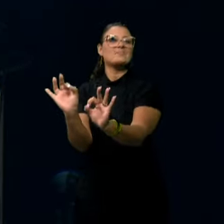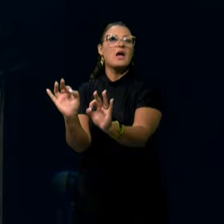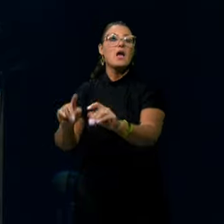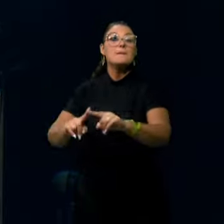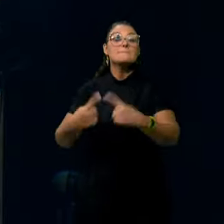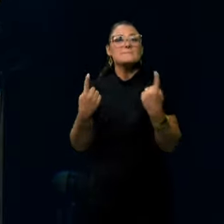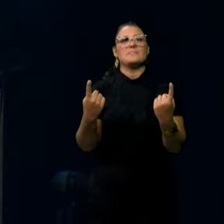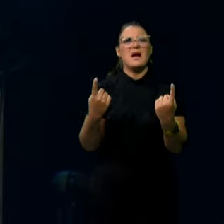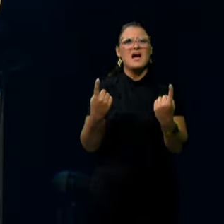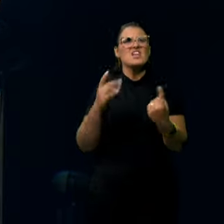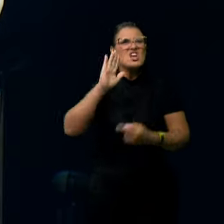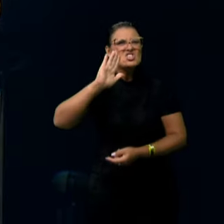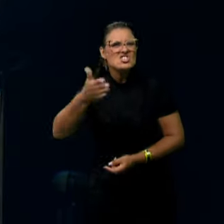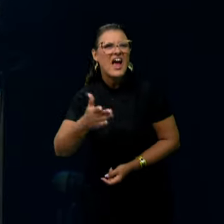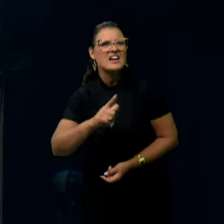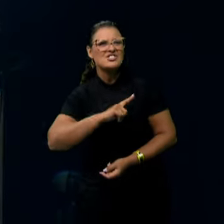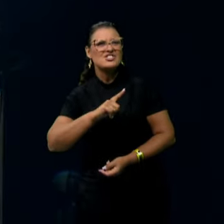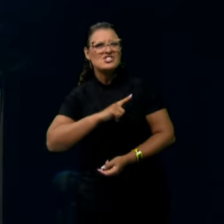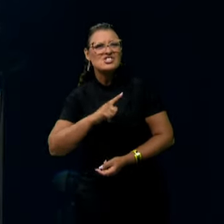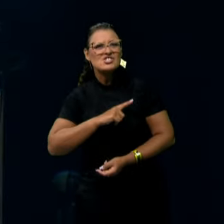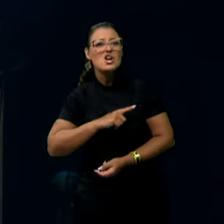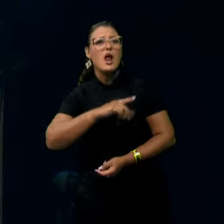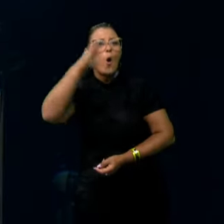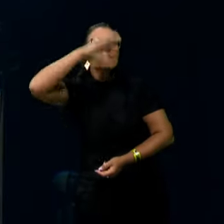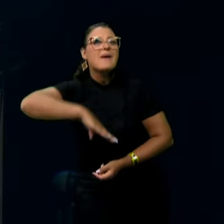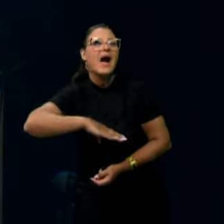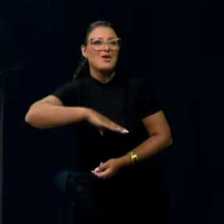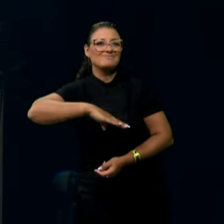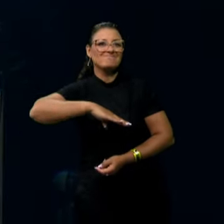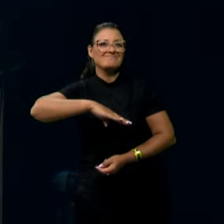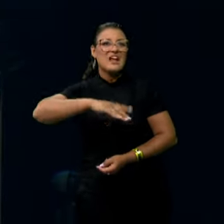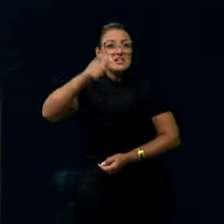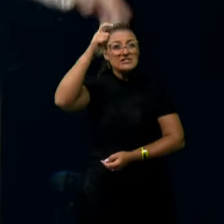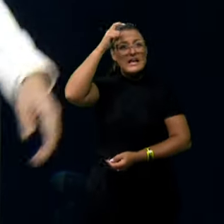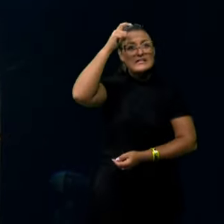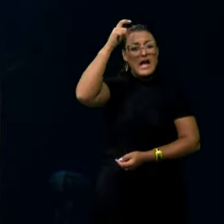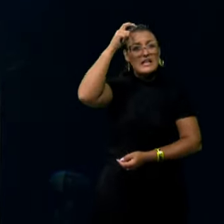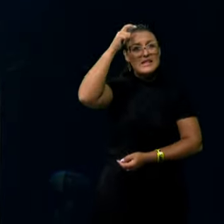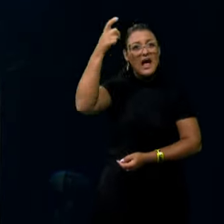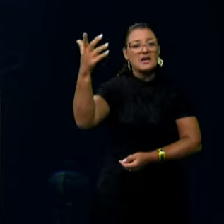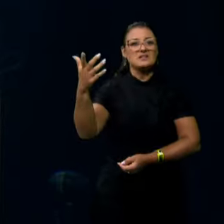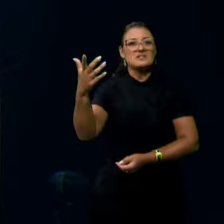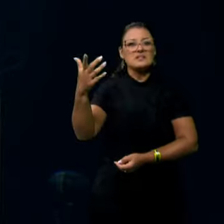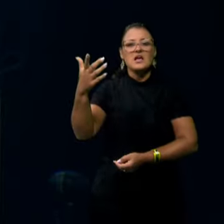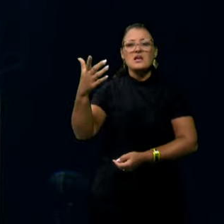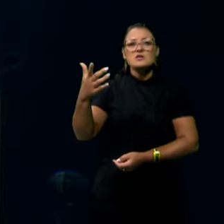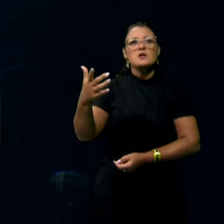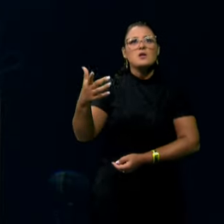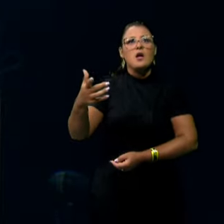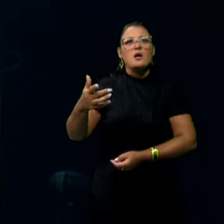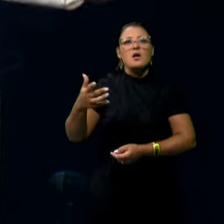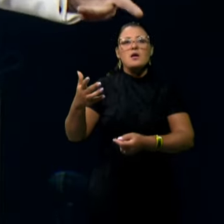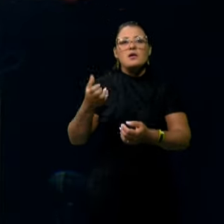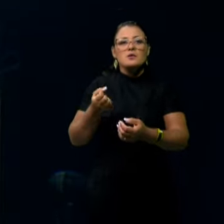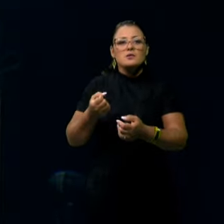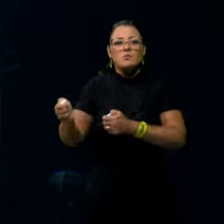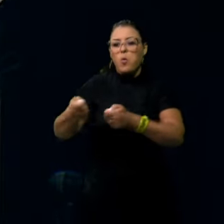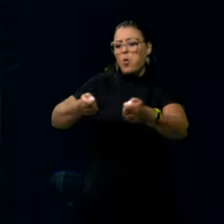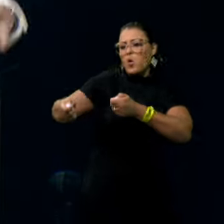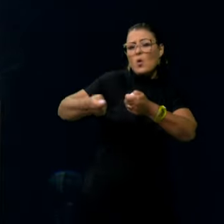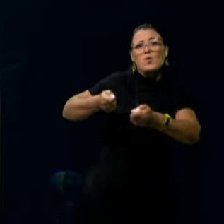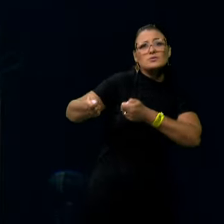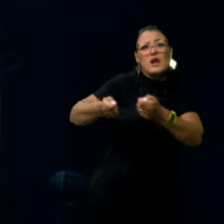se você entende e Adão entra debaixo de uma batalha cósmica vão ter Satanás será descrito como será como comerciante como rei dos